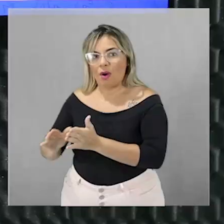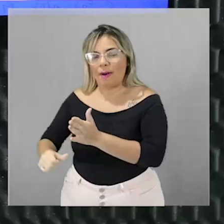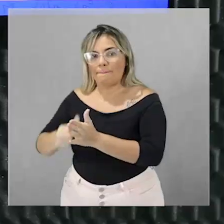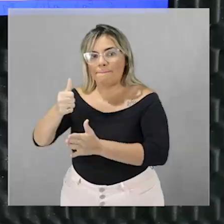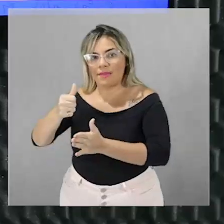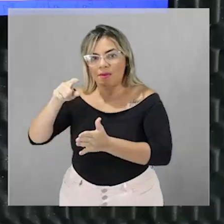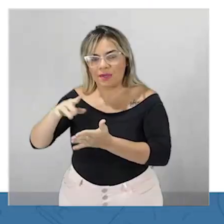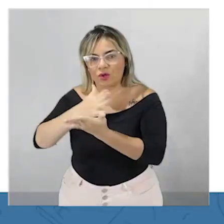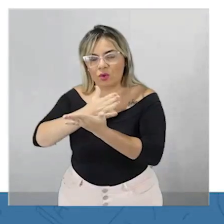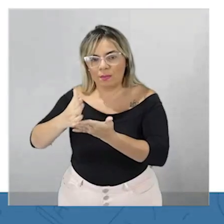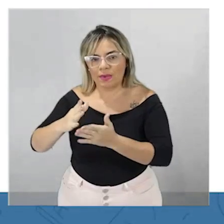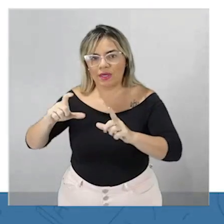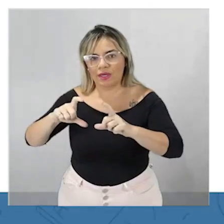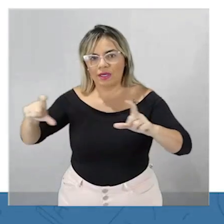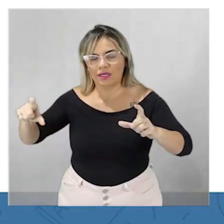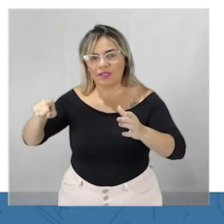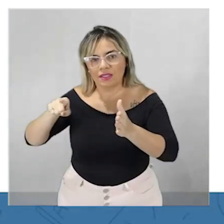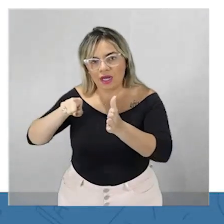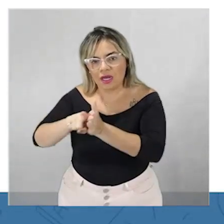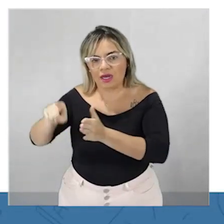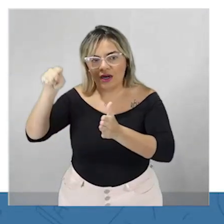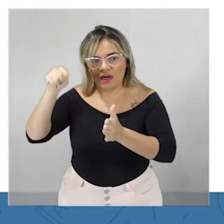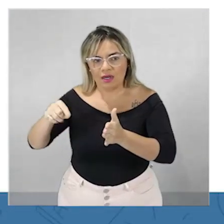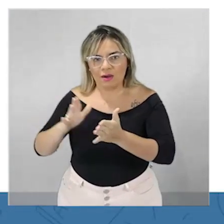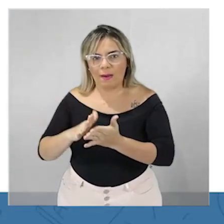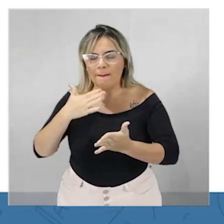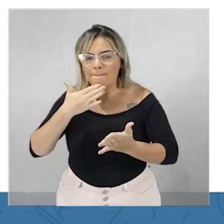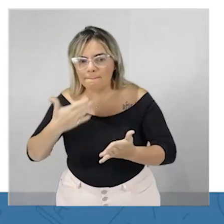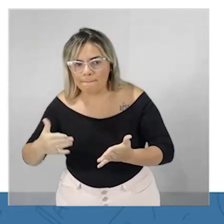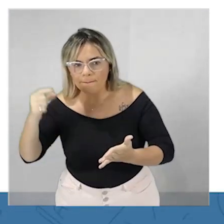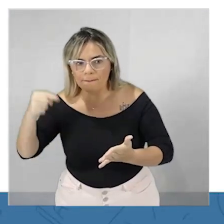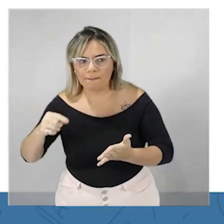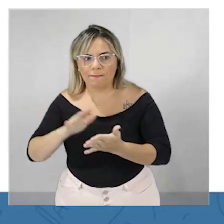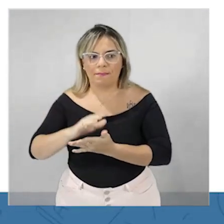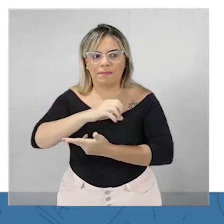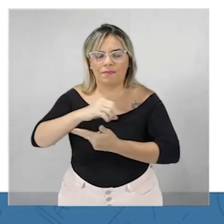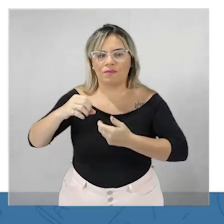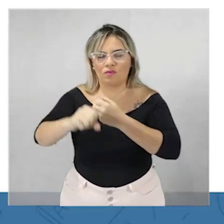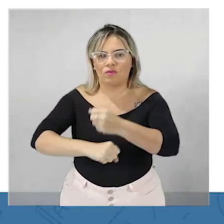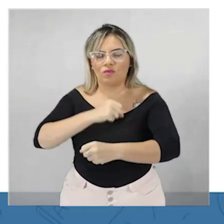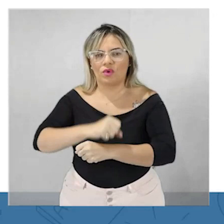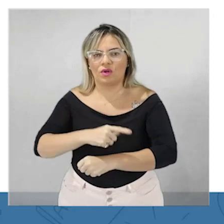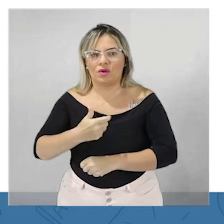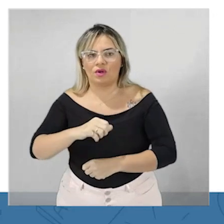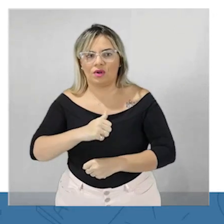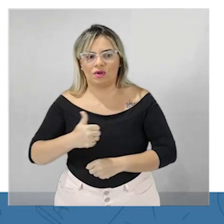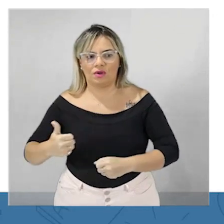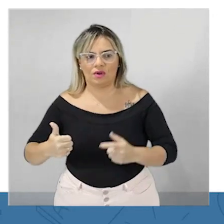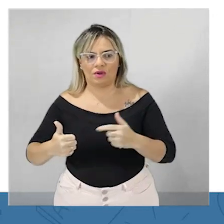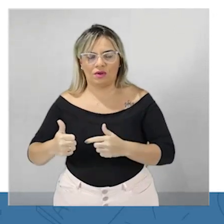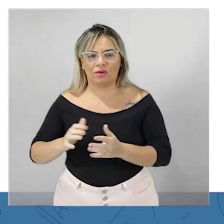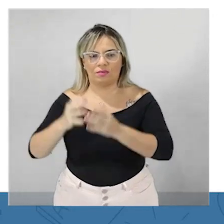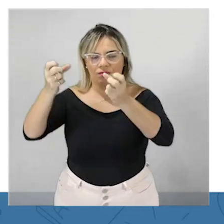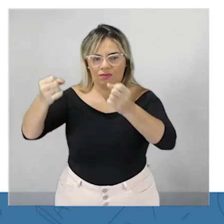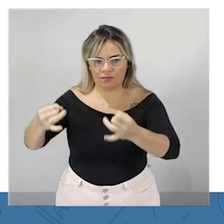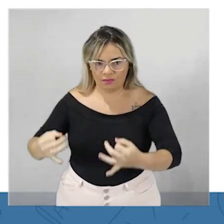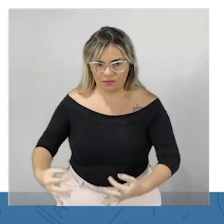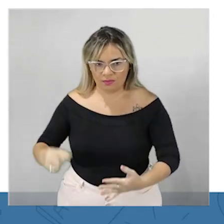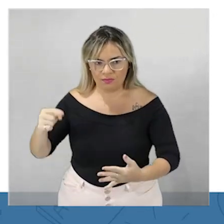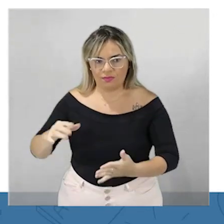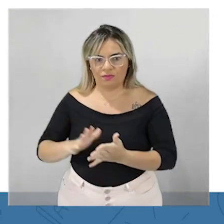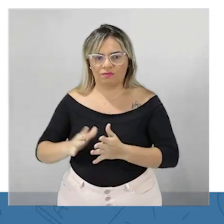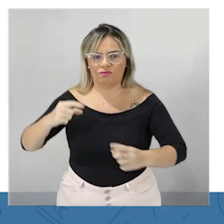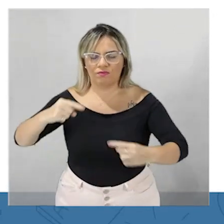que de fato a questão me pede, tá? Então, comando da questão, Enem 2021, diz o seguinte, tá? Considerando